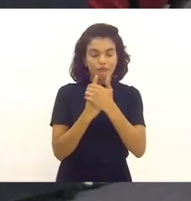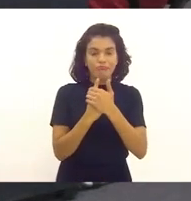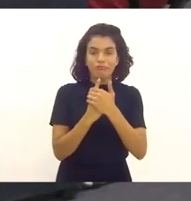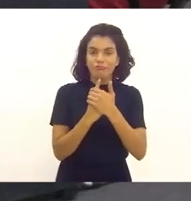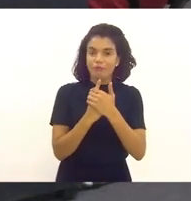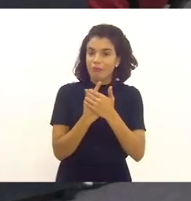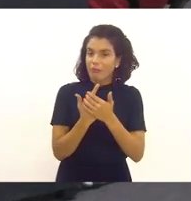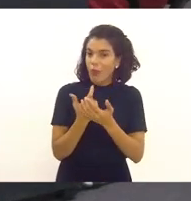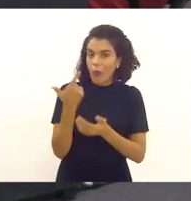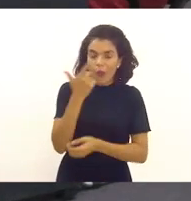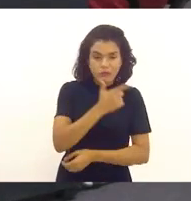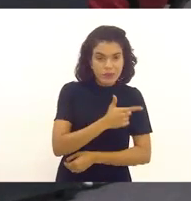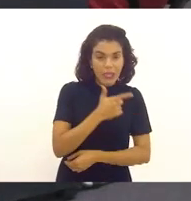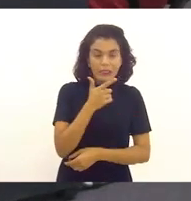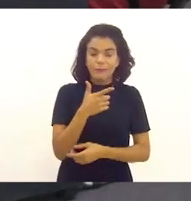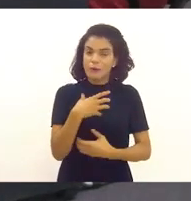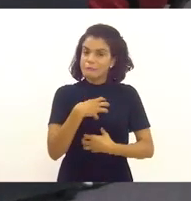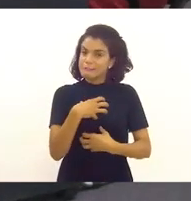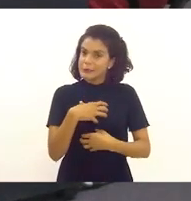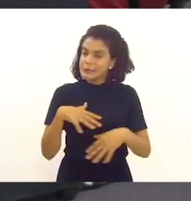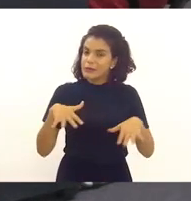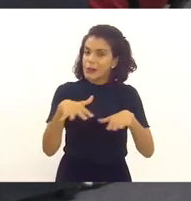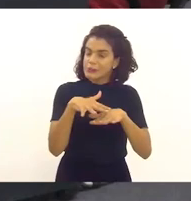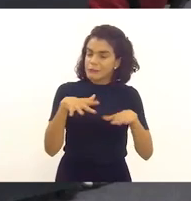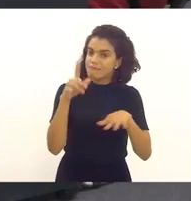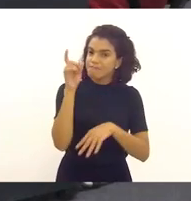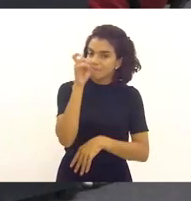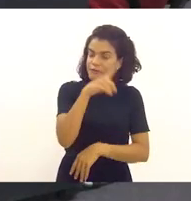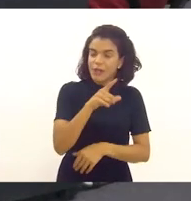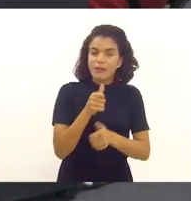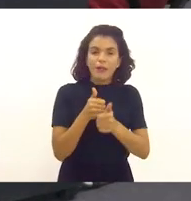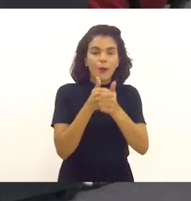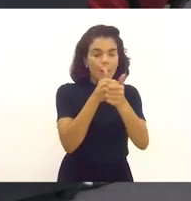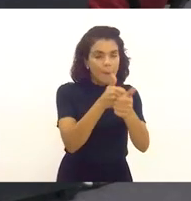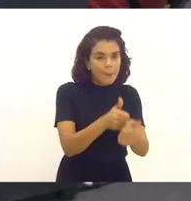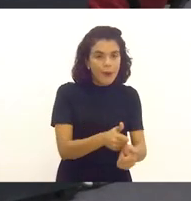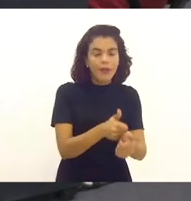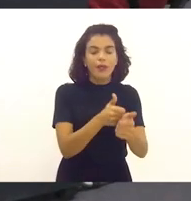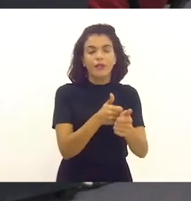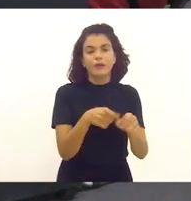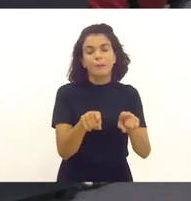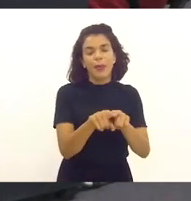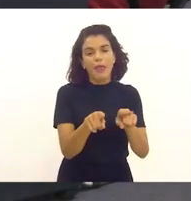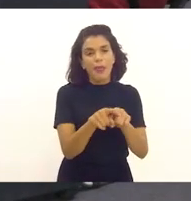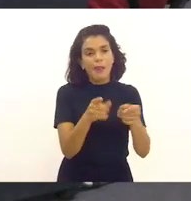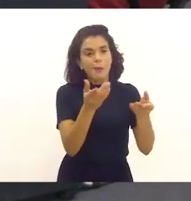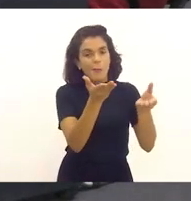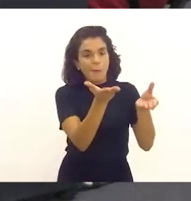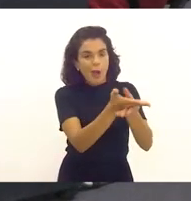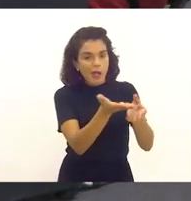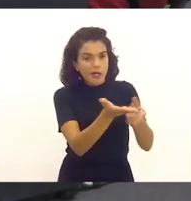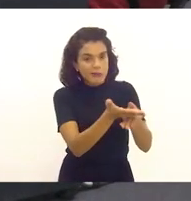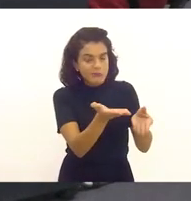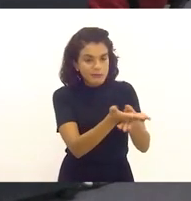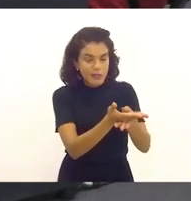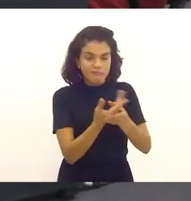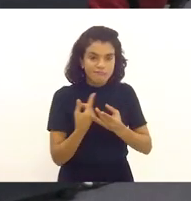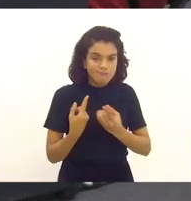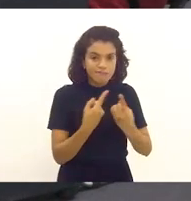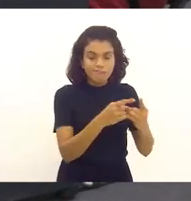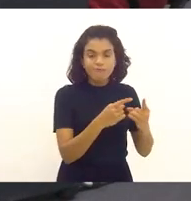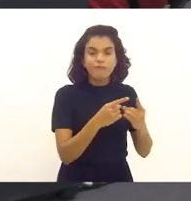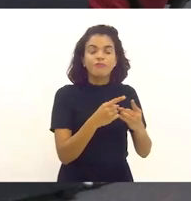extremamente delicada e esse acompanhamento exatamente do processo é fundamental Como já